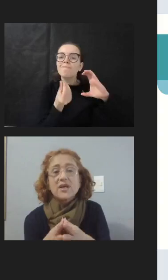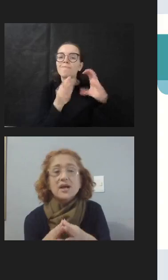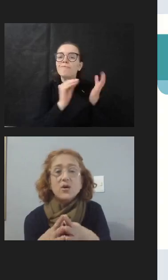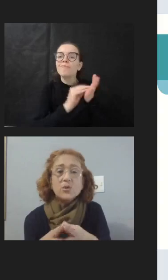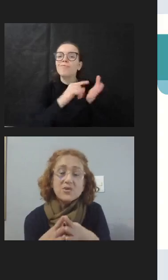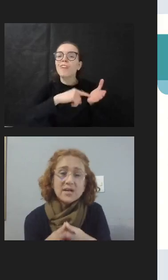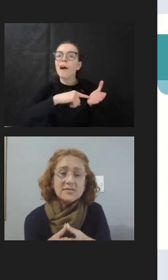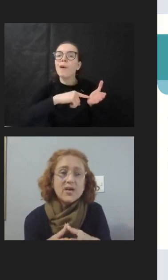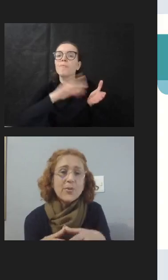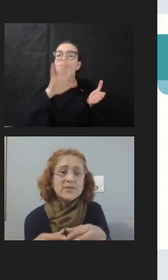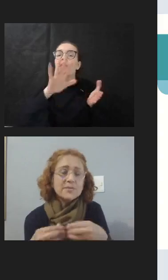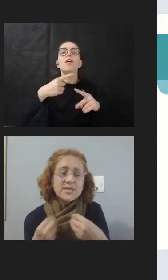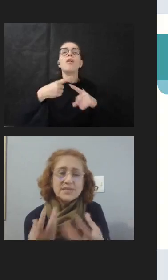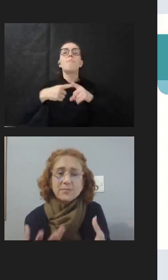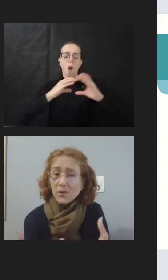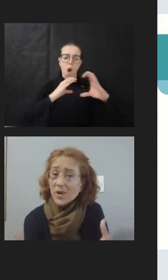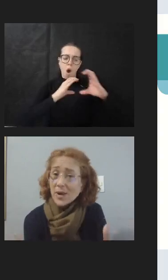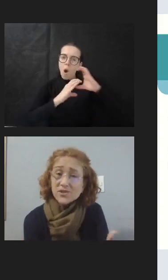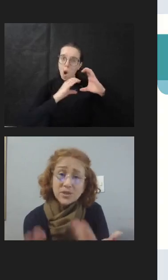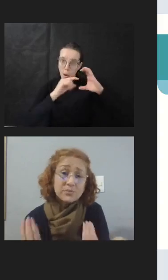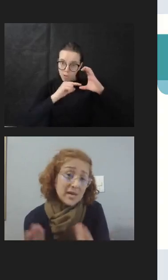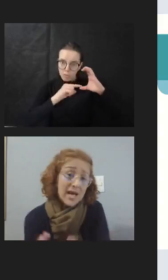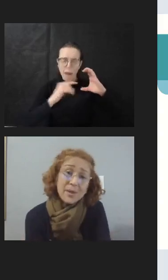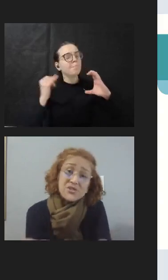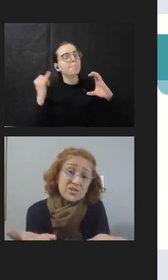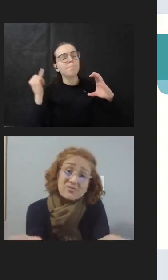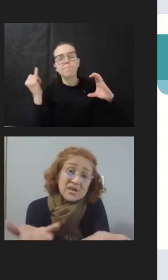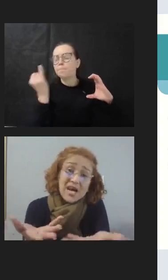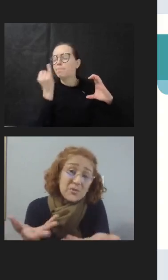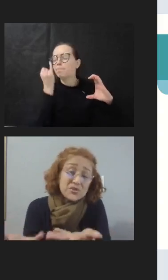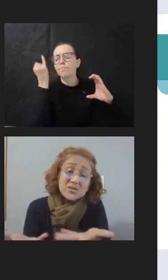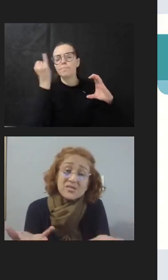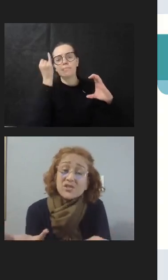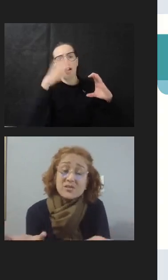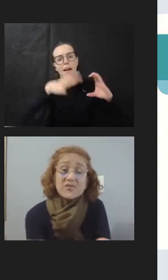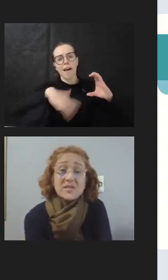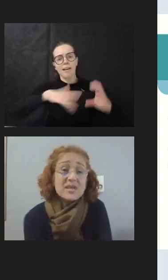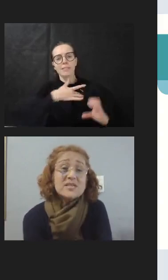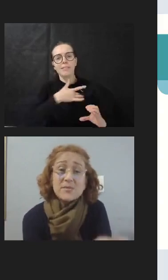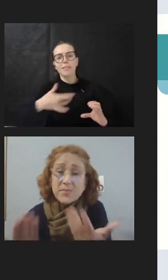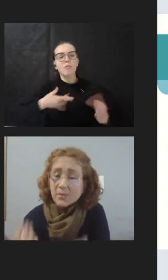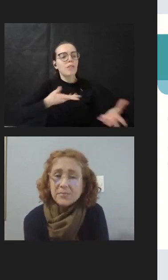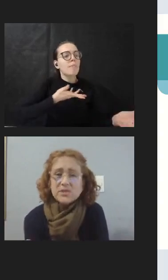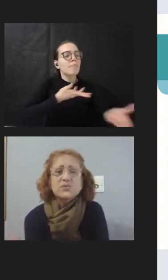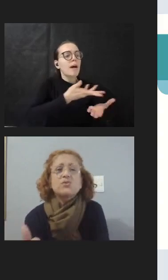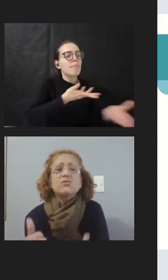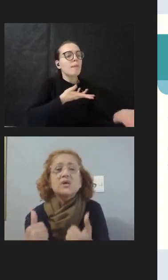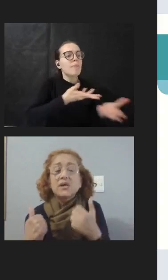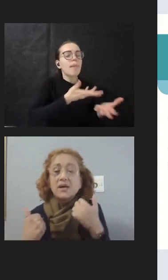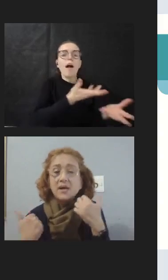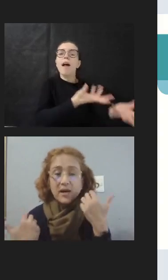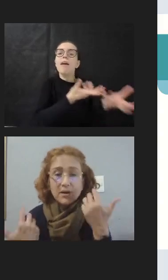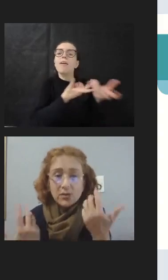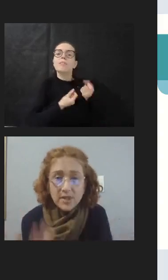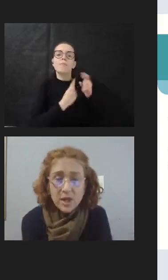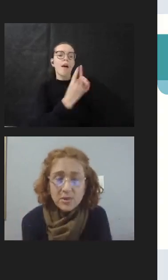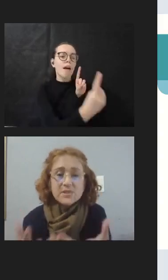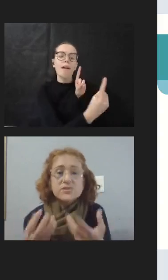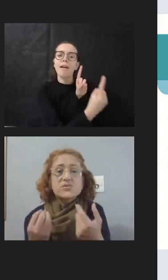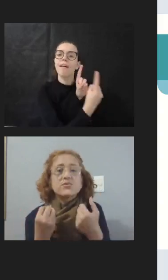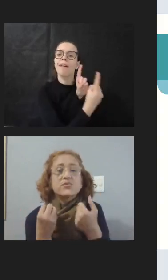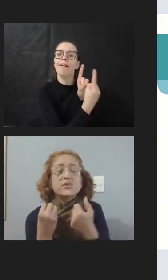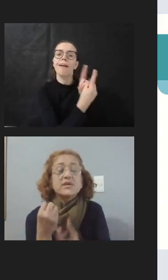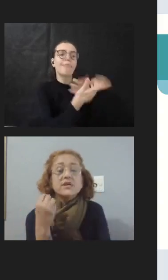saúde, a comunicação é a nossa principal eu digo assim, de você receber uma pessoa, acolher